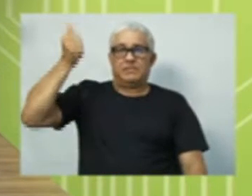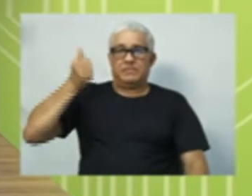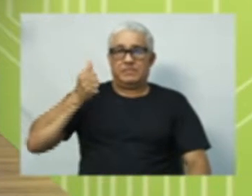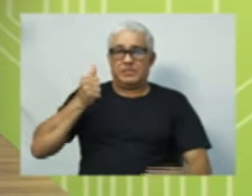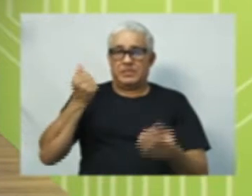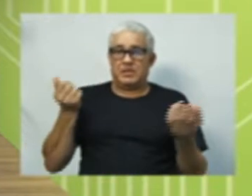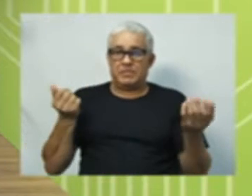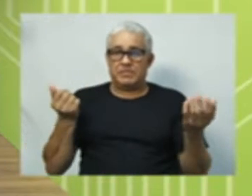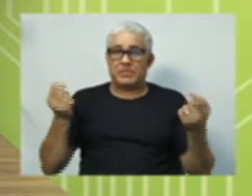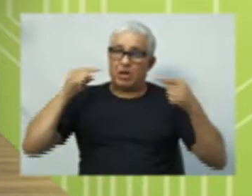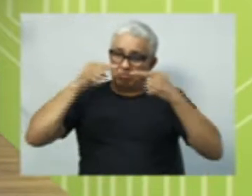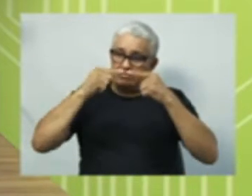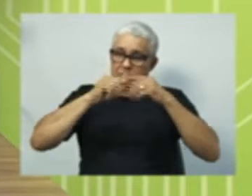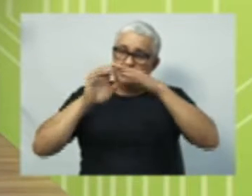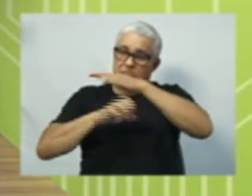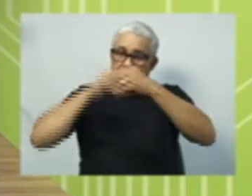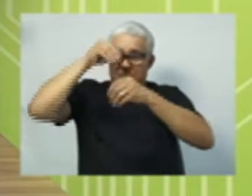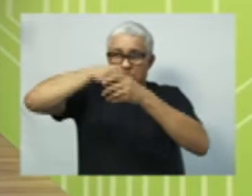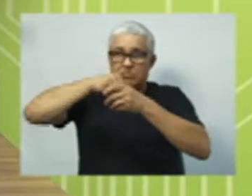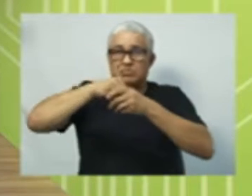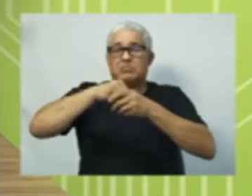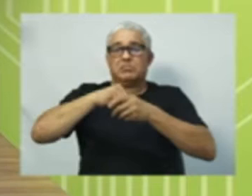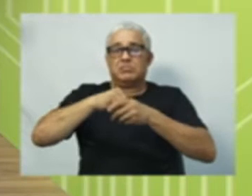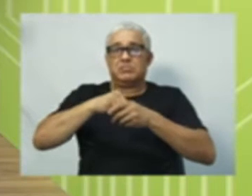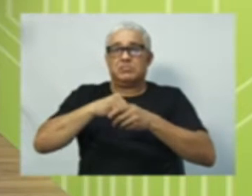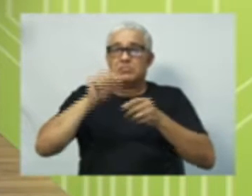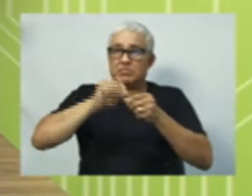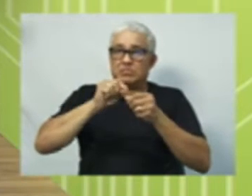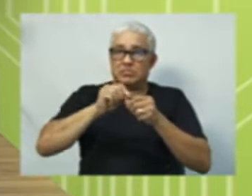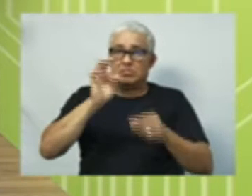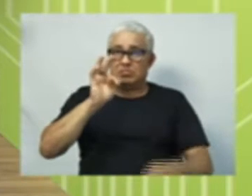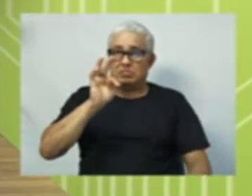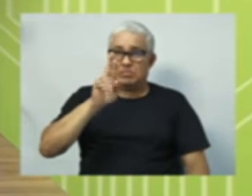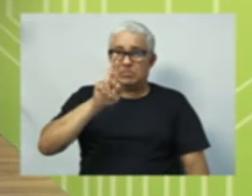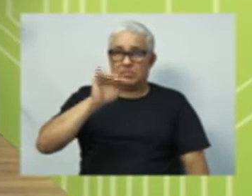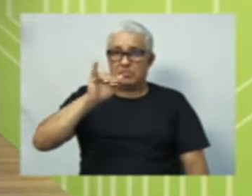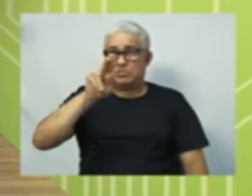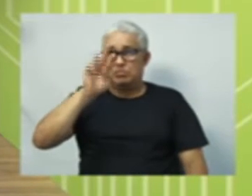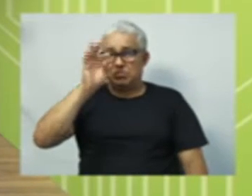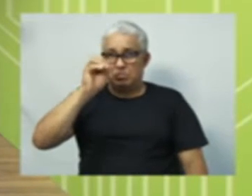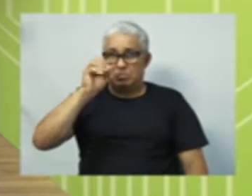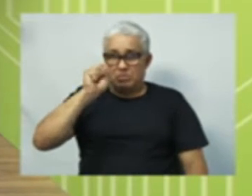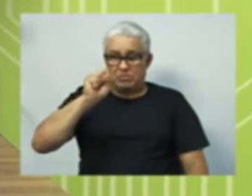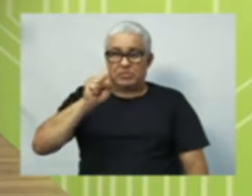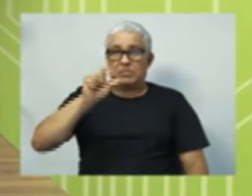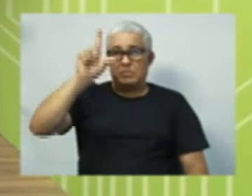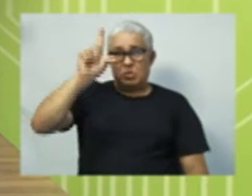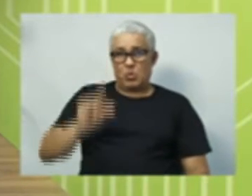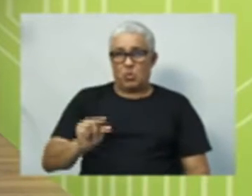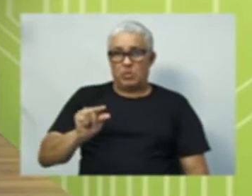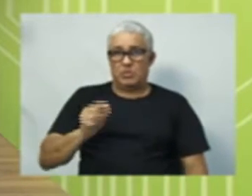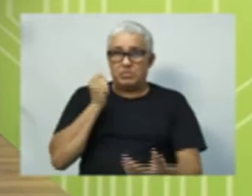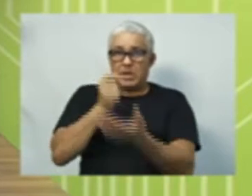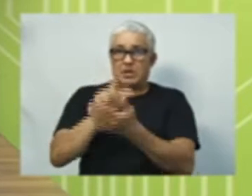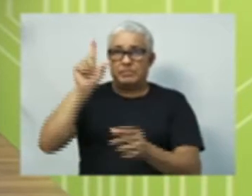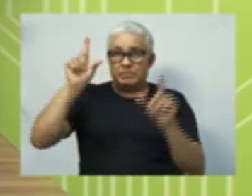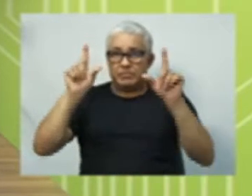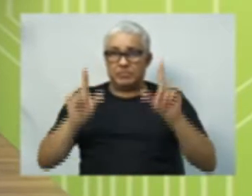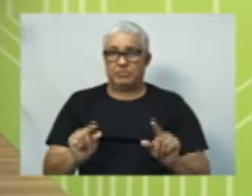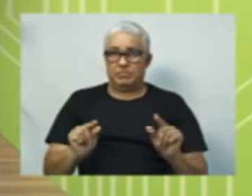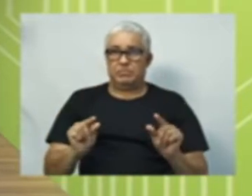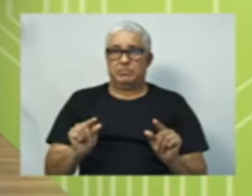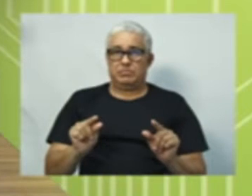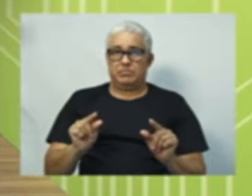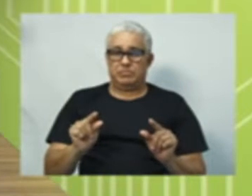nossa empresa para fazer uma tributação menor, né? Pagarmos menos e assim reduzir os